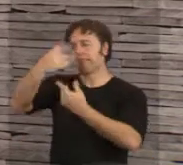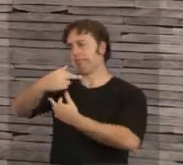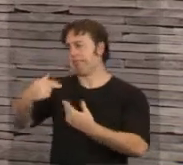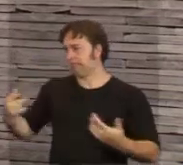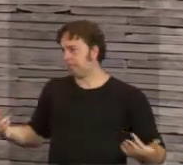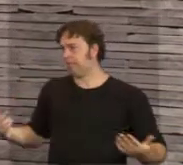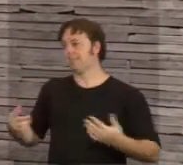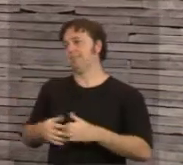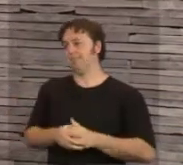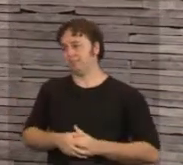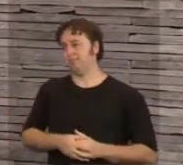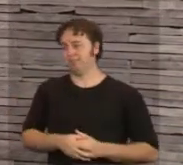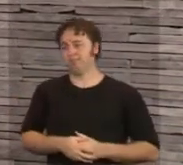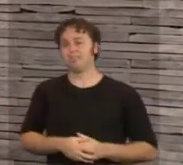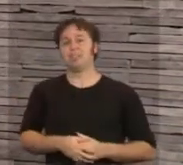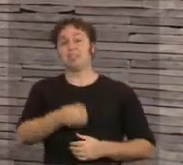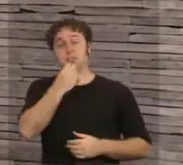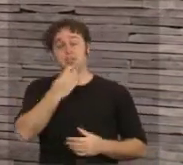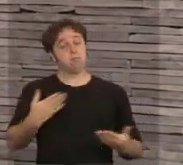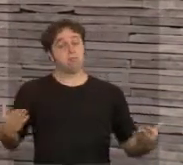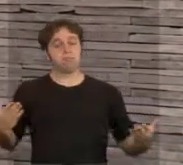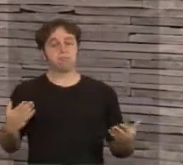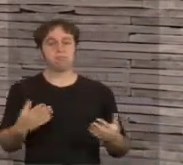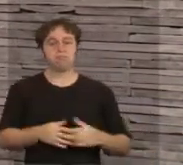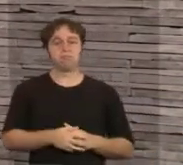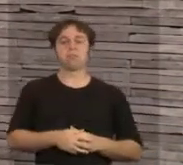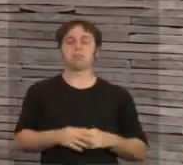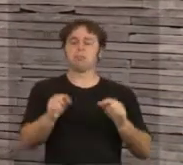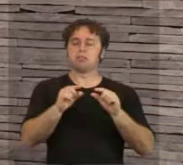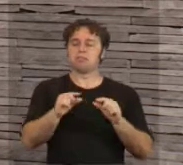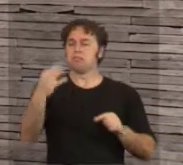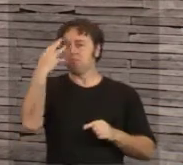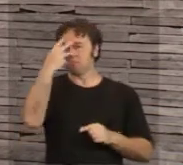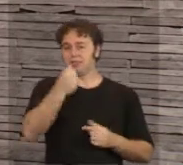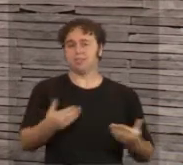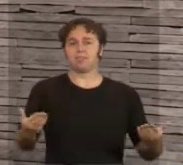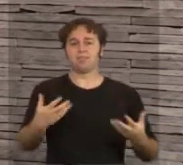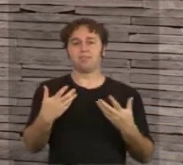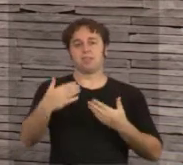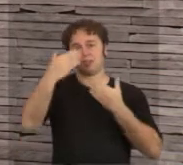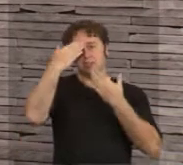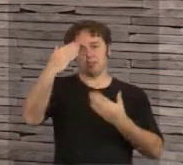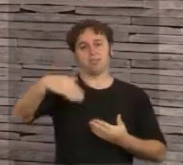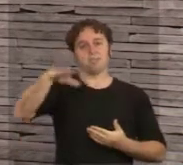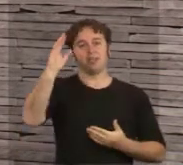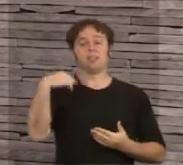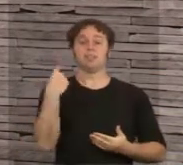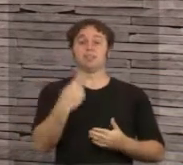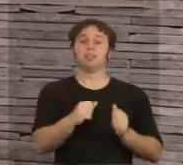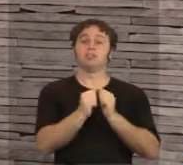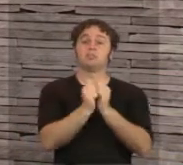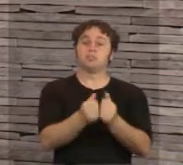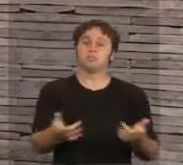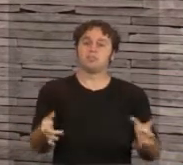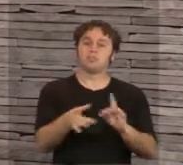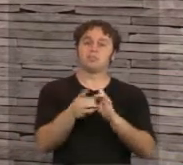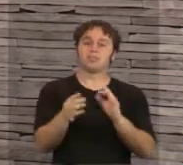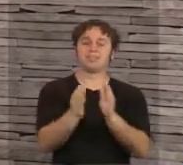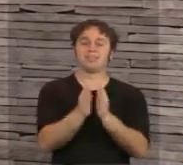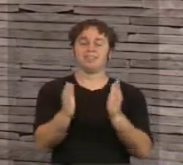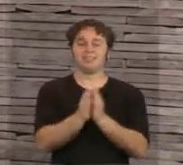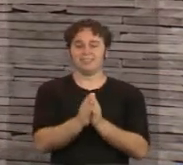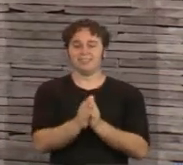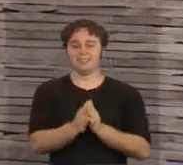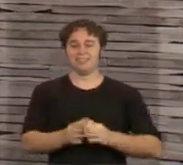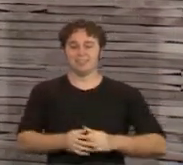que qualquer outra coisa. Que lindo, que frase linda você proferiu agora. Muito obrigada. Nós nos unimos a essa alegria e vamos